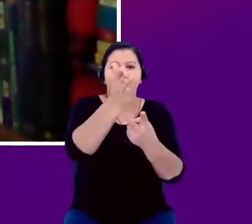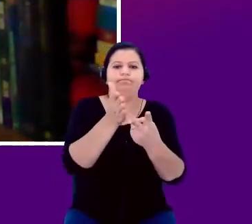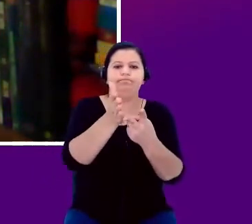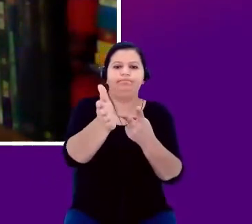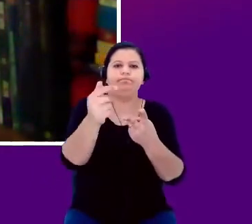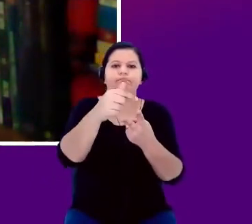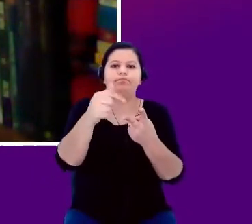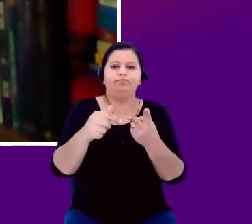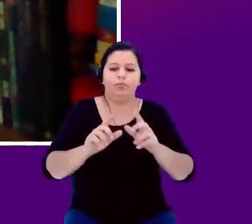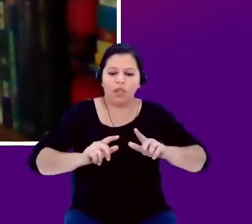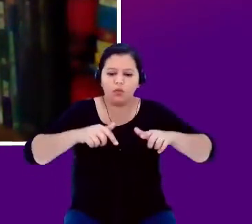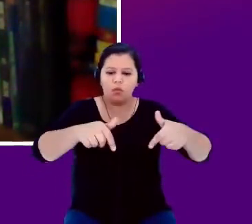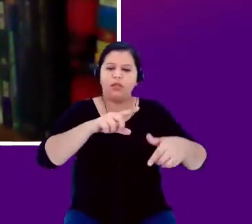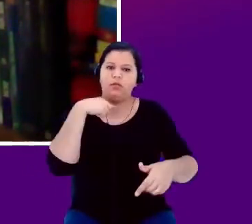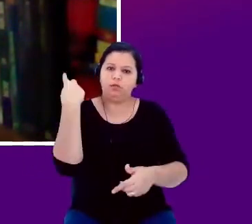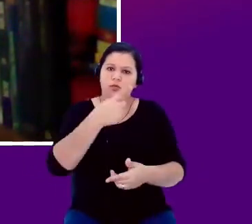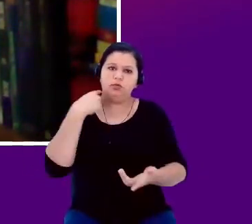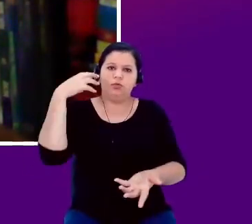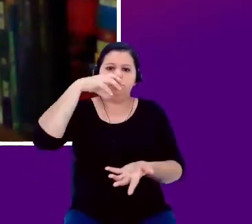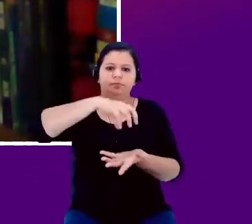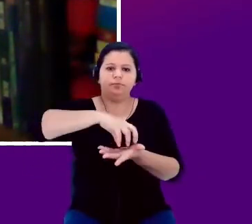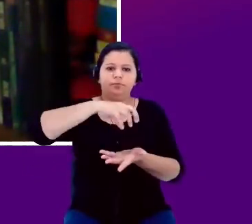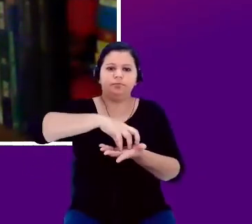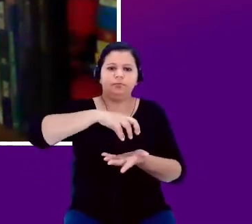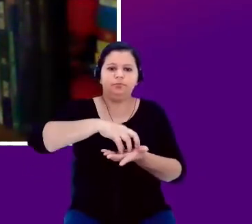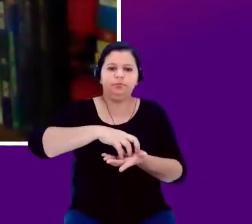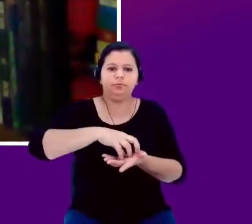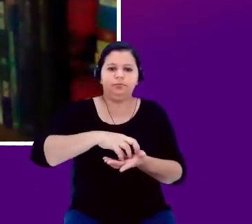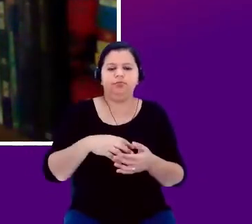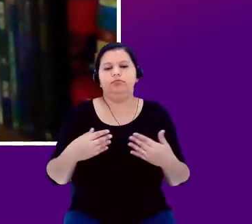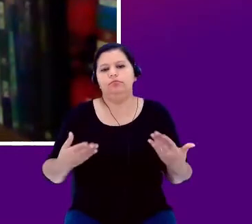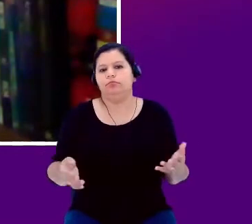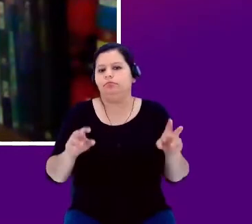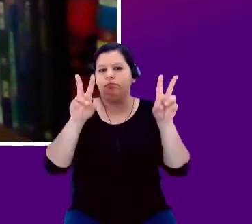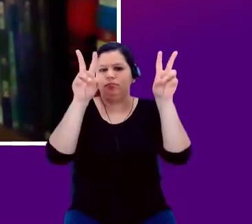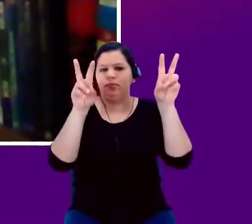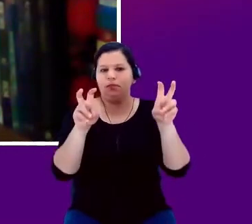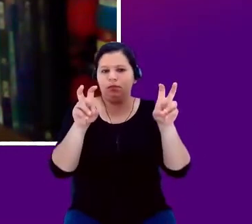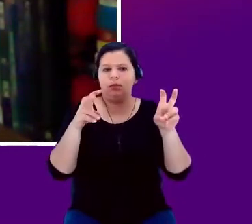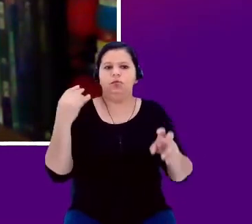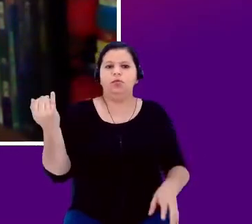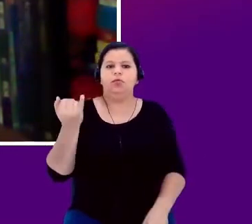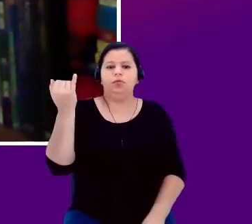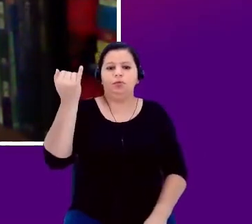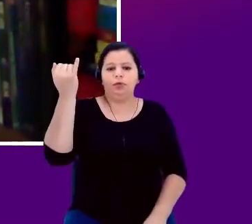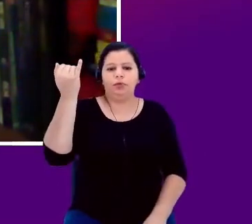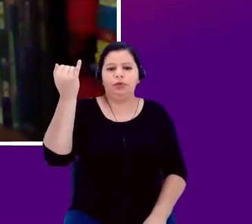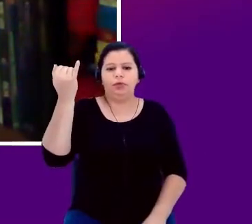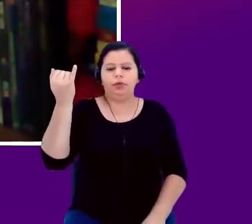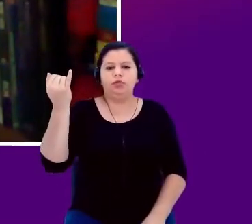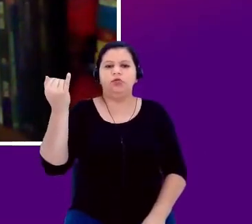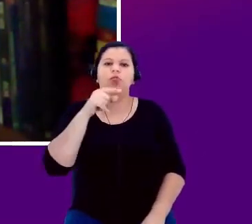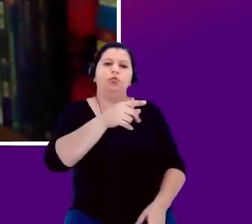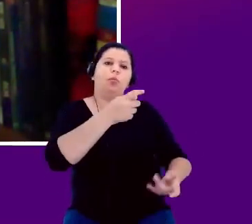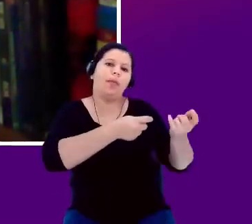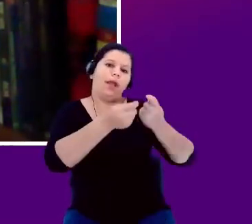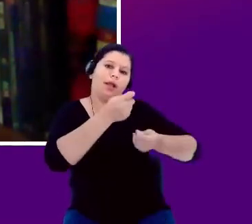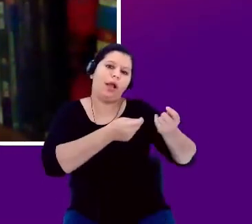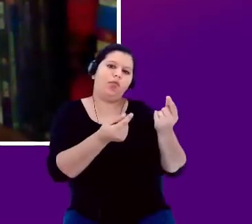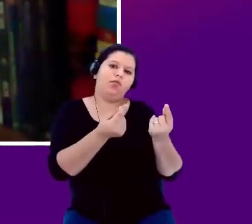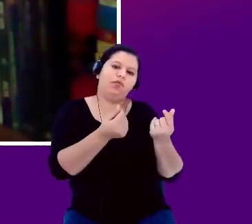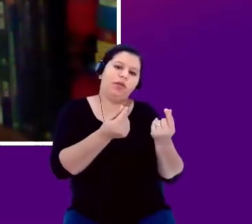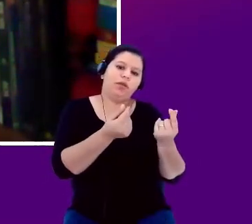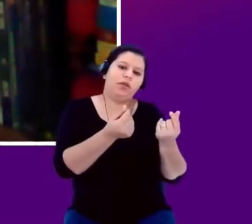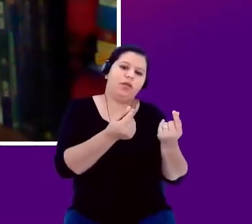de atuação nossa, né? E essa questão é muito importante para o mercado financeiro como um todo, e foi